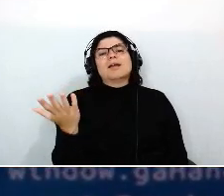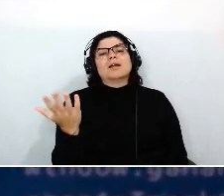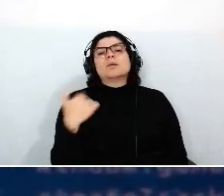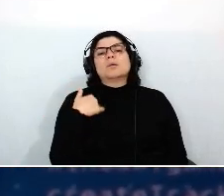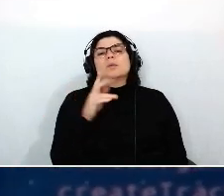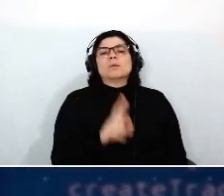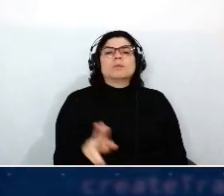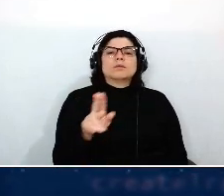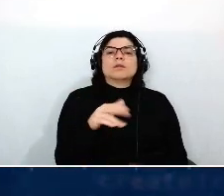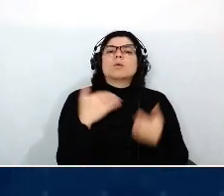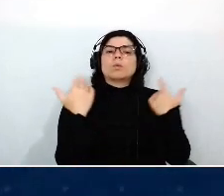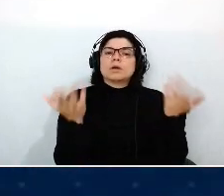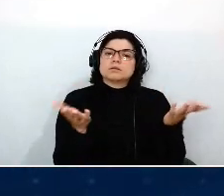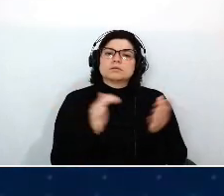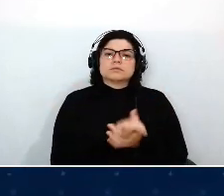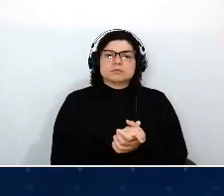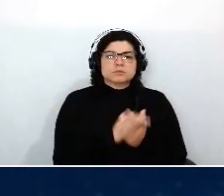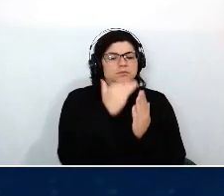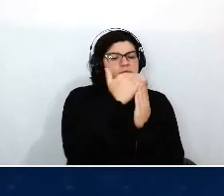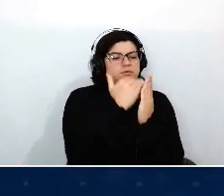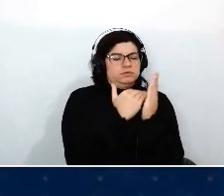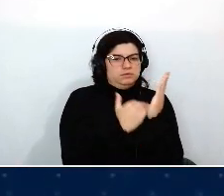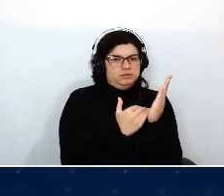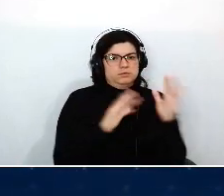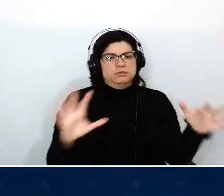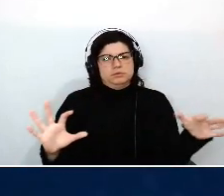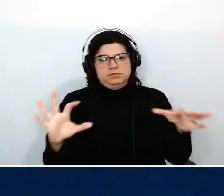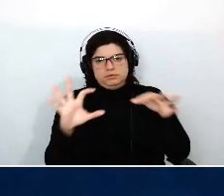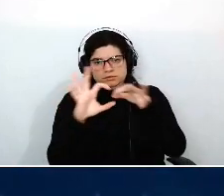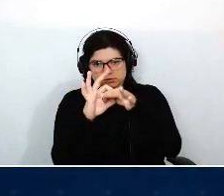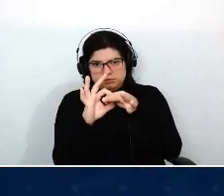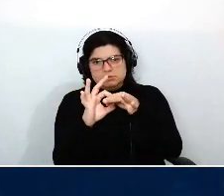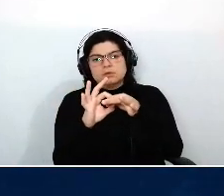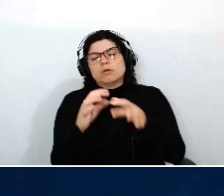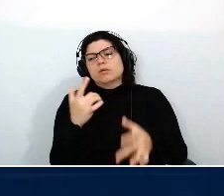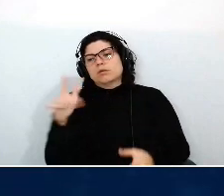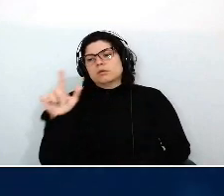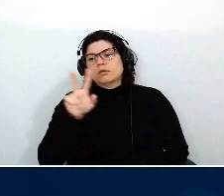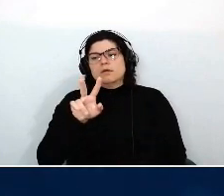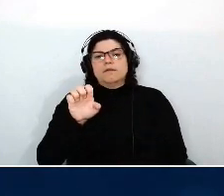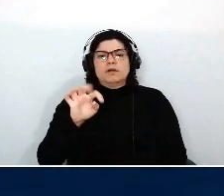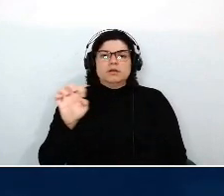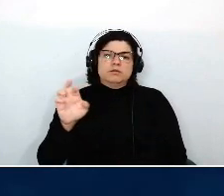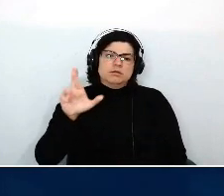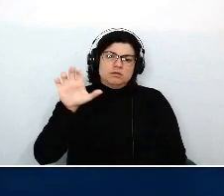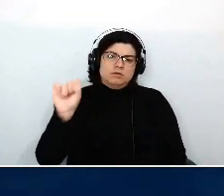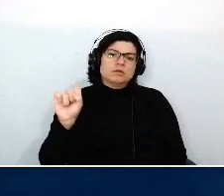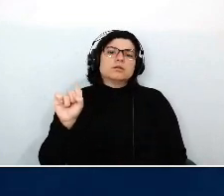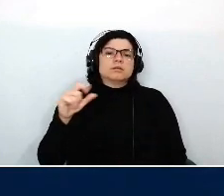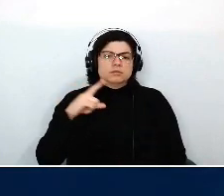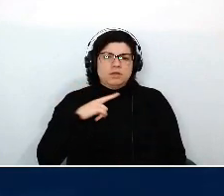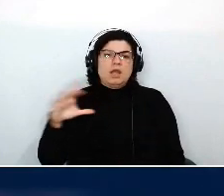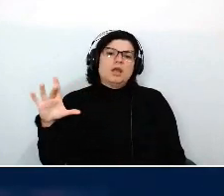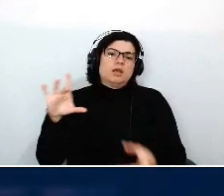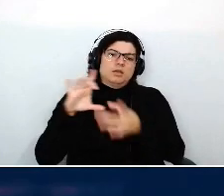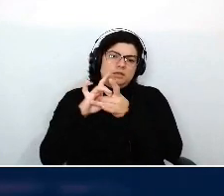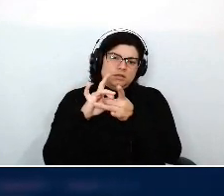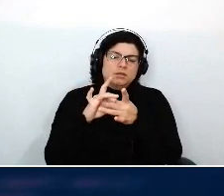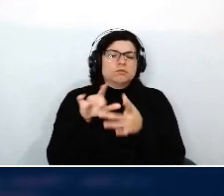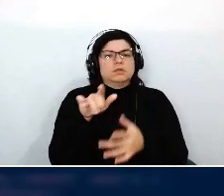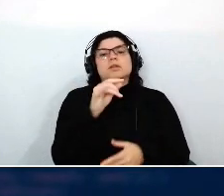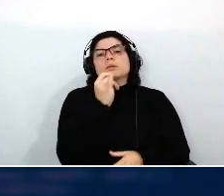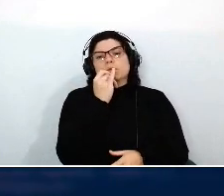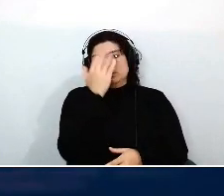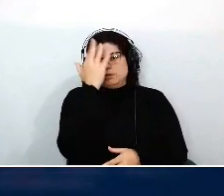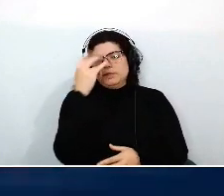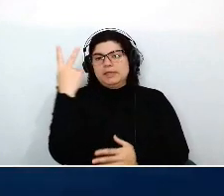vetor. Listas são linkadas e não indexadas, e os vetores são sequenciais e indexados. Ou seja, se você sabe que seu padrão de leitura